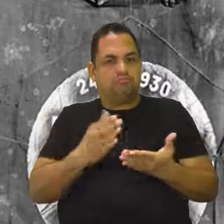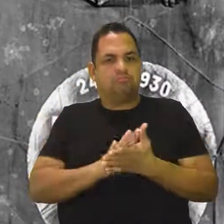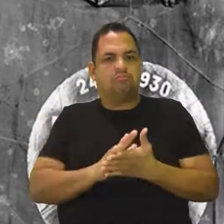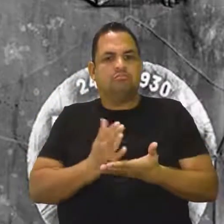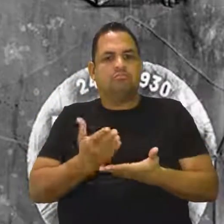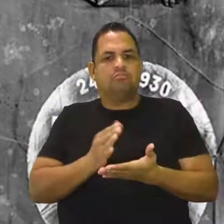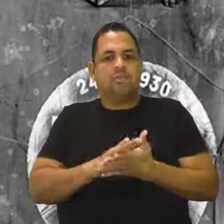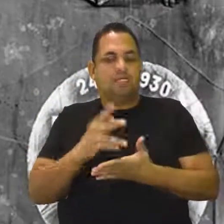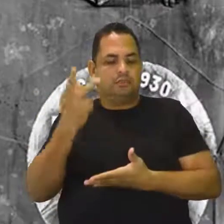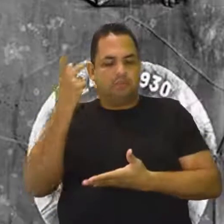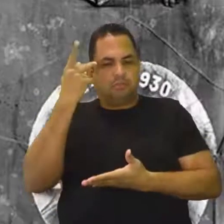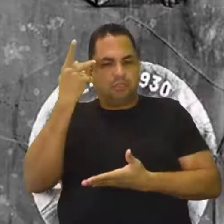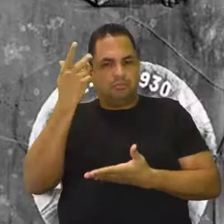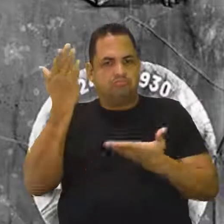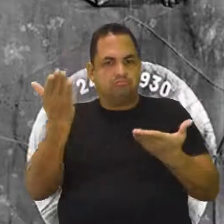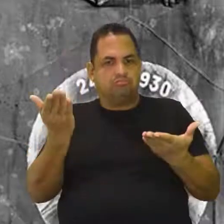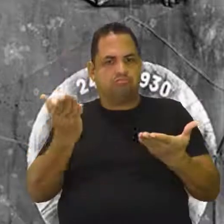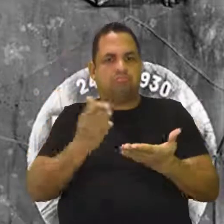candidato de São Paulo.